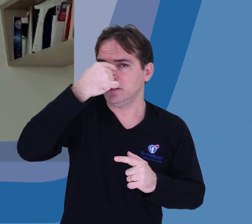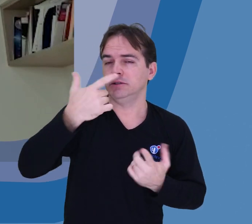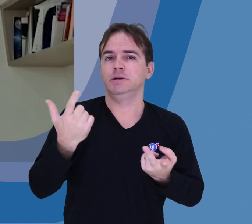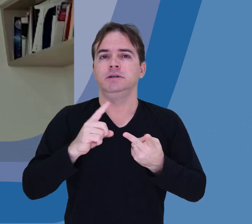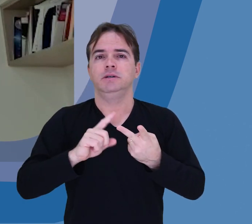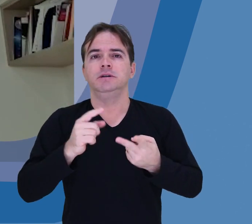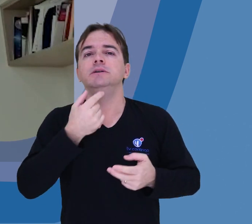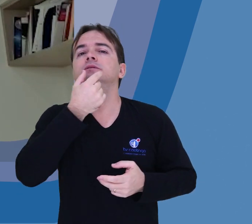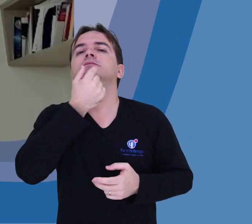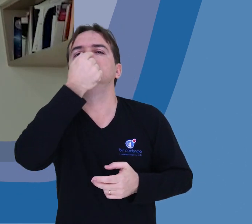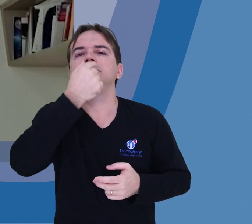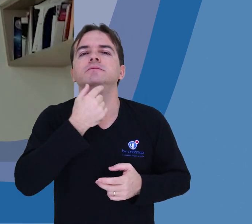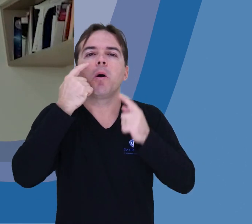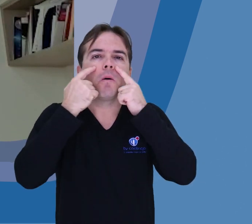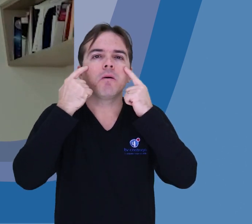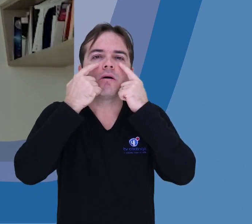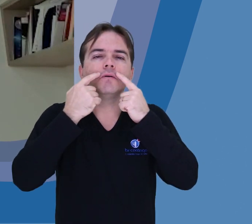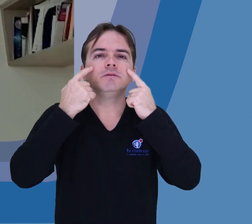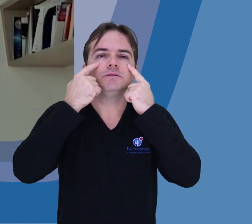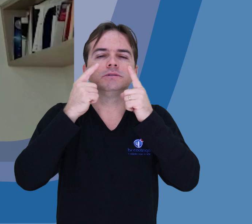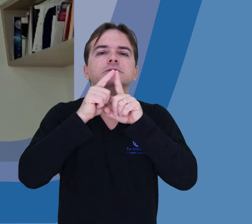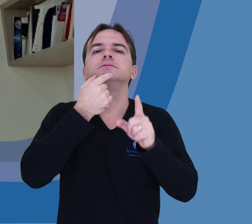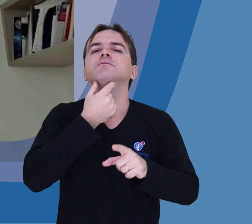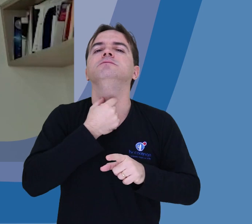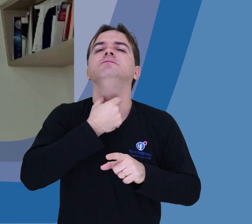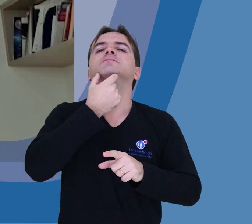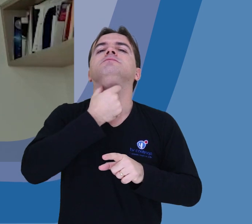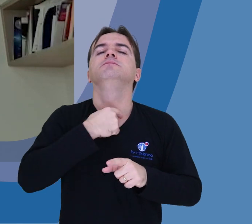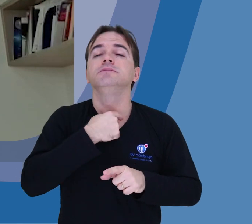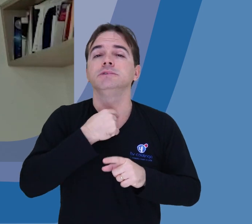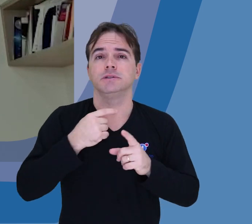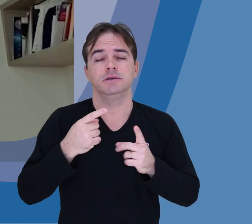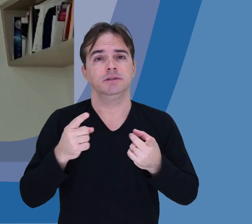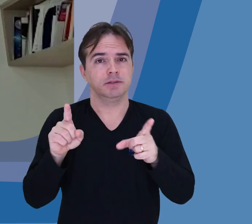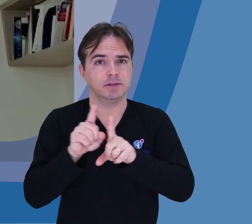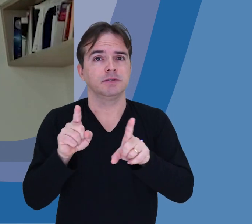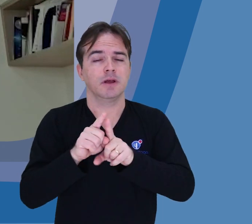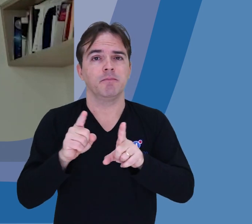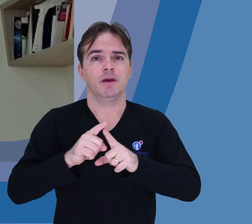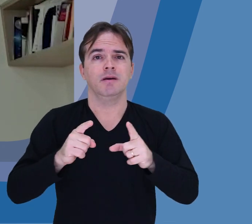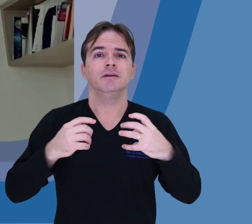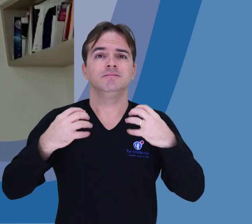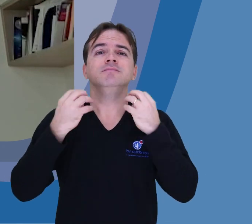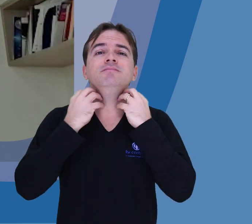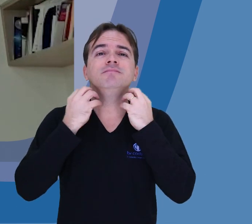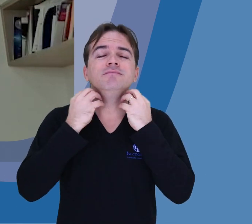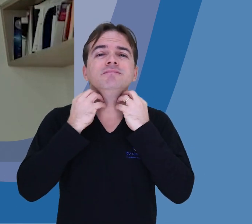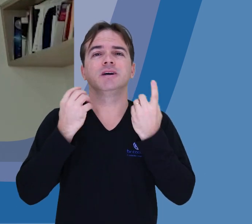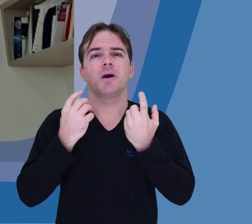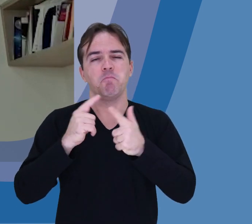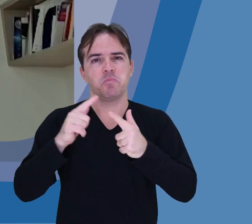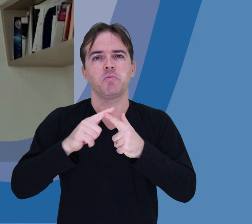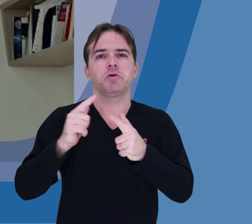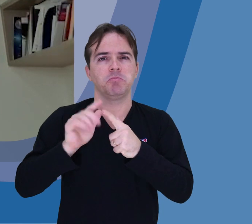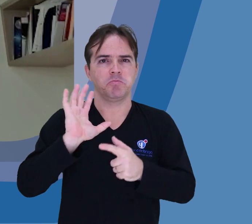nasal dos seios da face né da faringe da laringe e traqueia brônquios